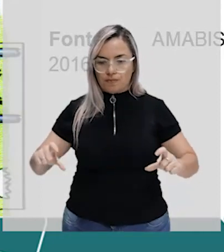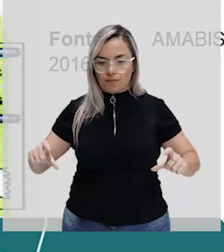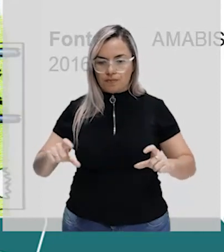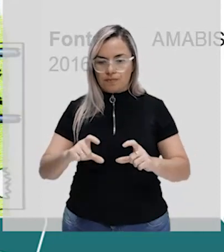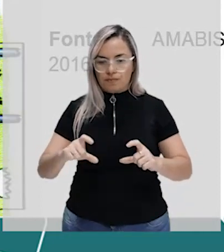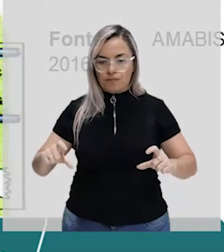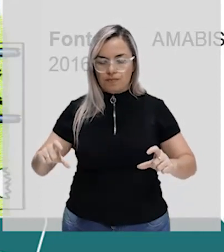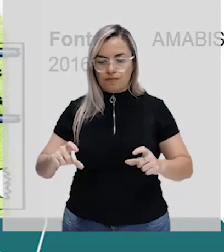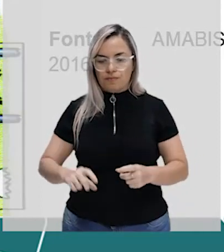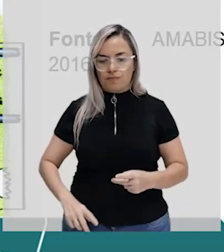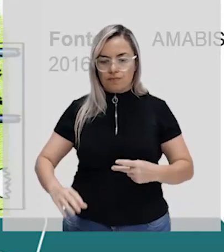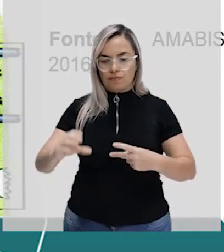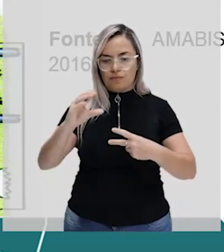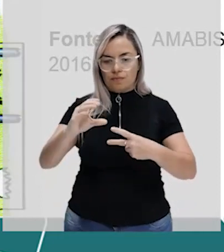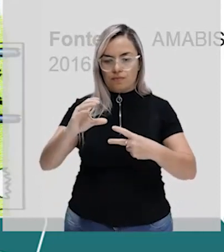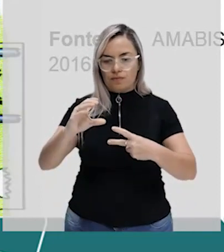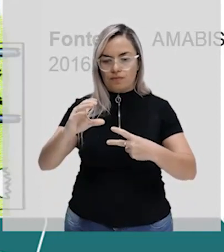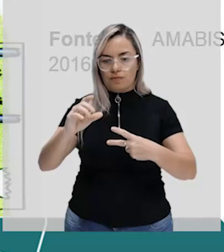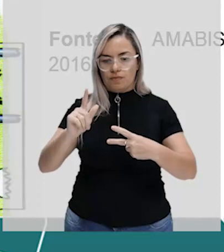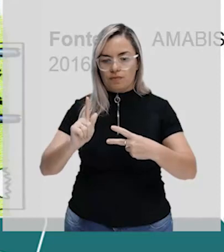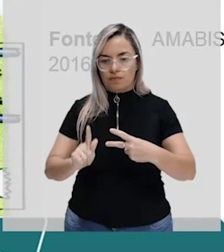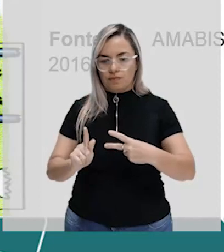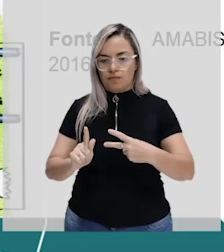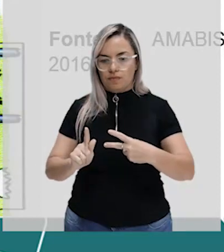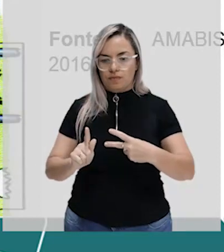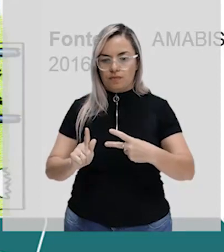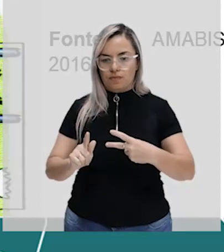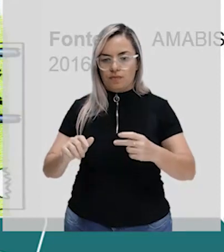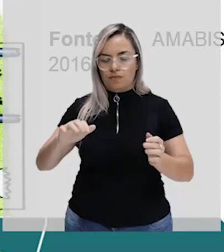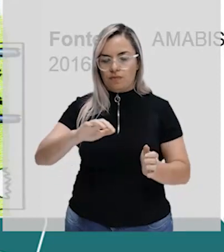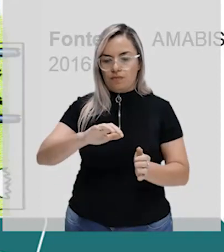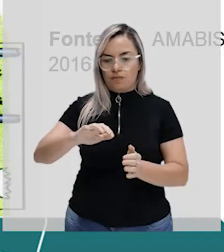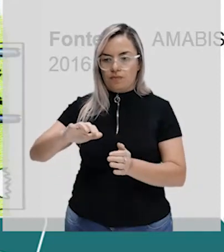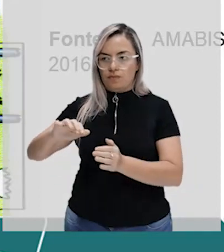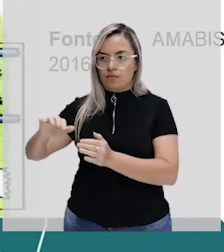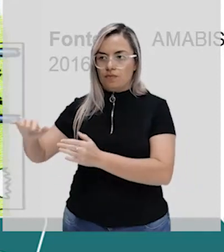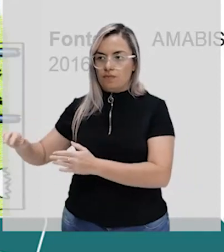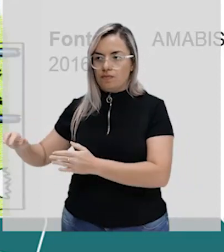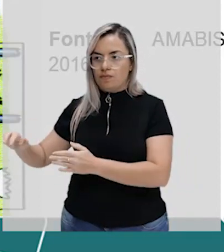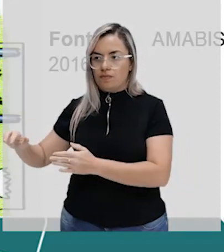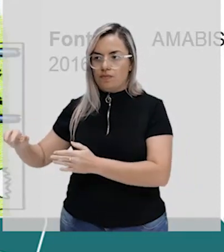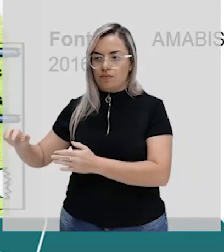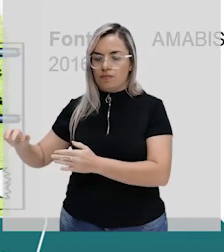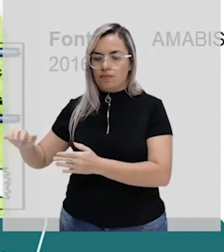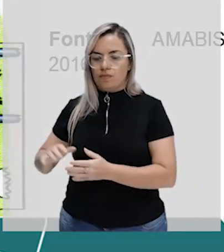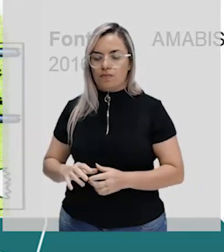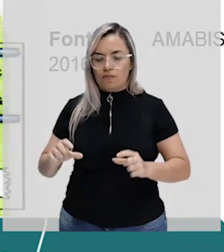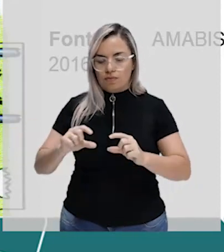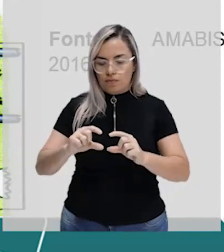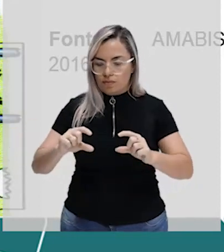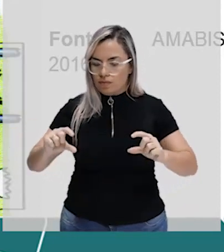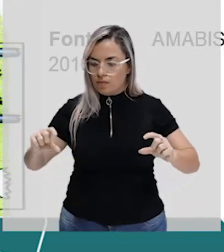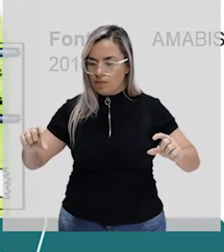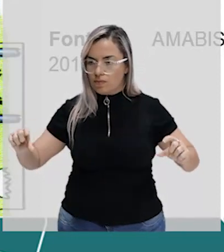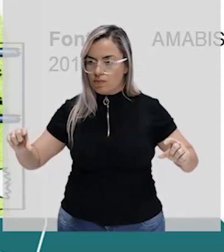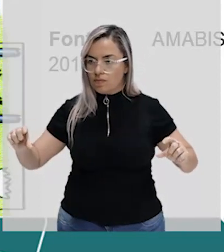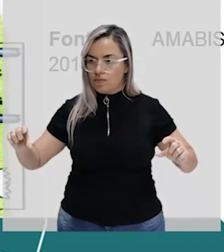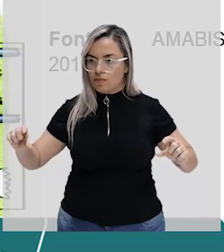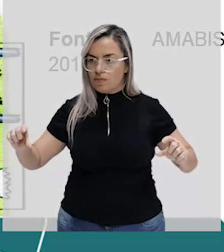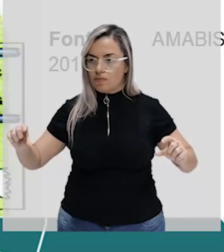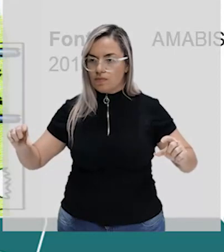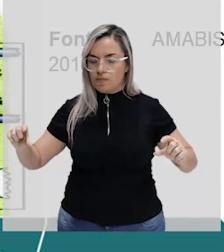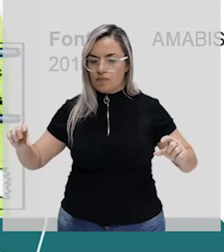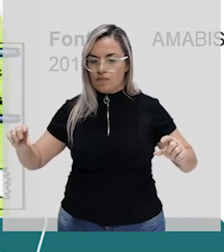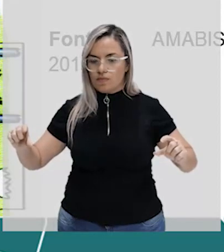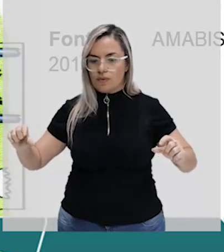citosina e guanina. Se eu tirar ele, veja, se eu tirar esse par, esse pedaçozinho aqui, ele vem para frente.